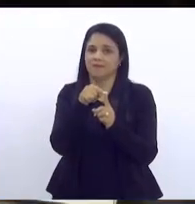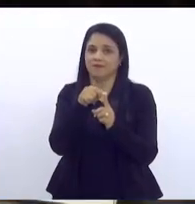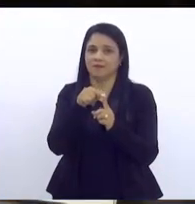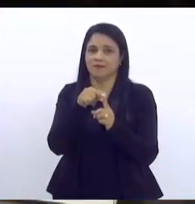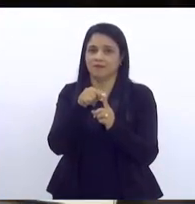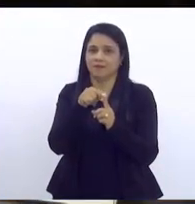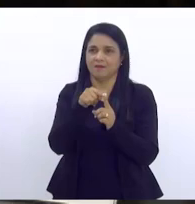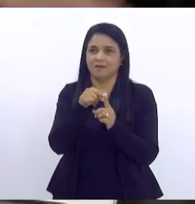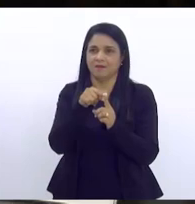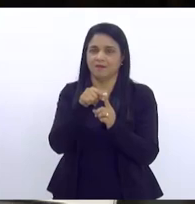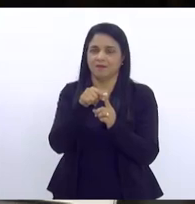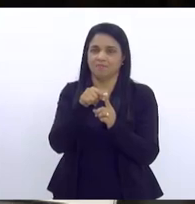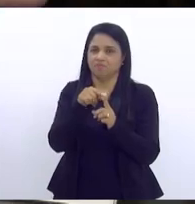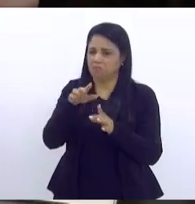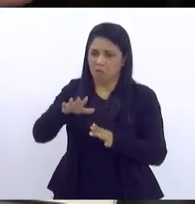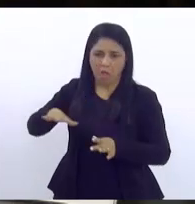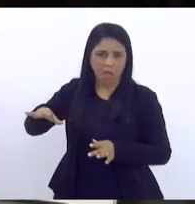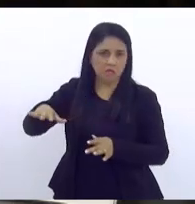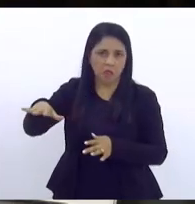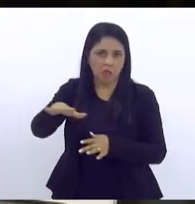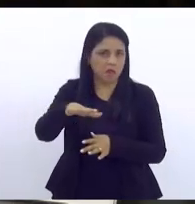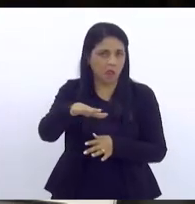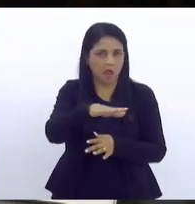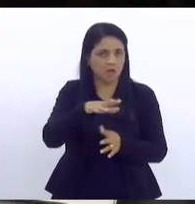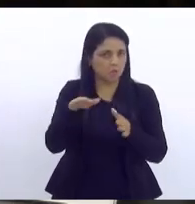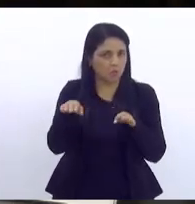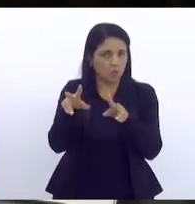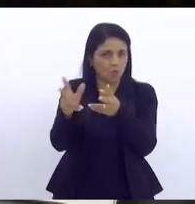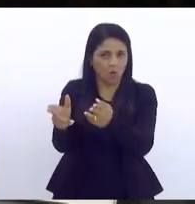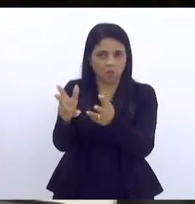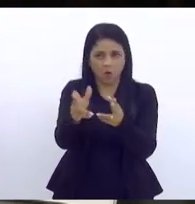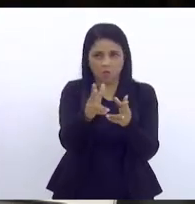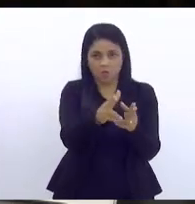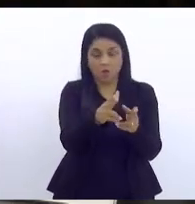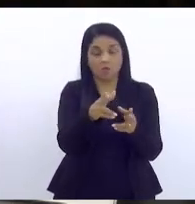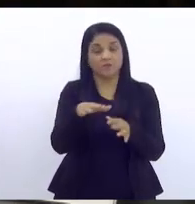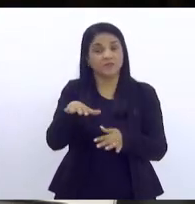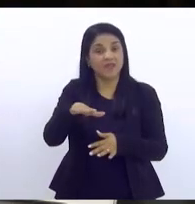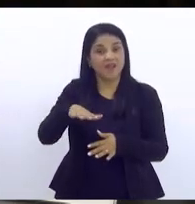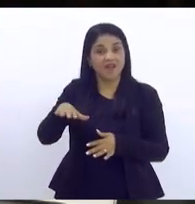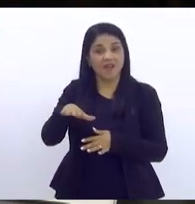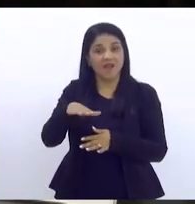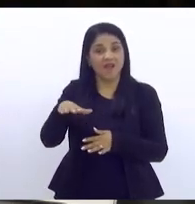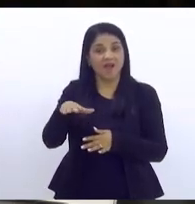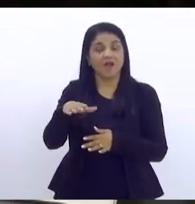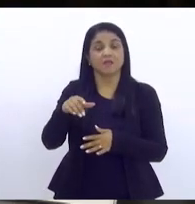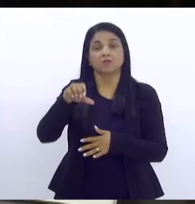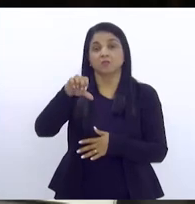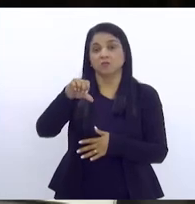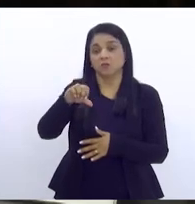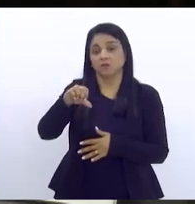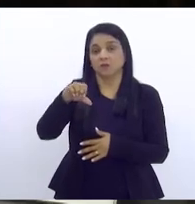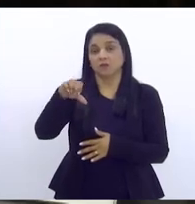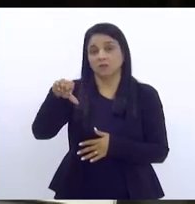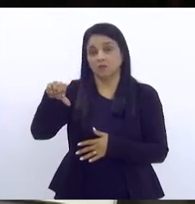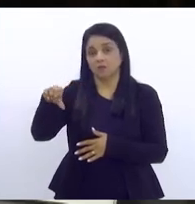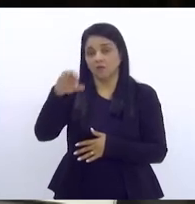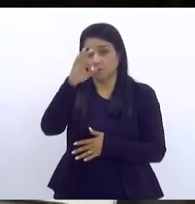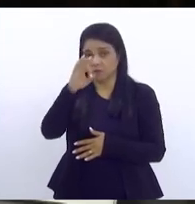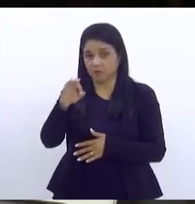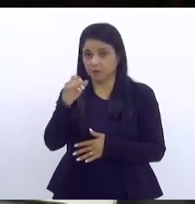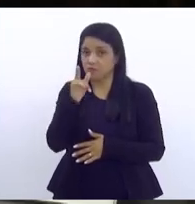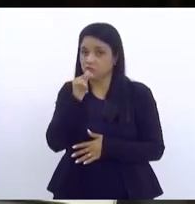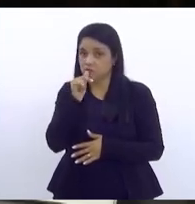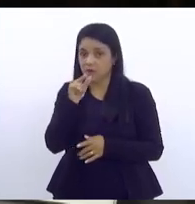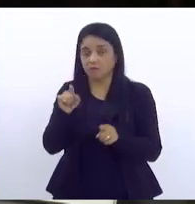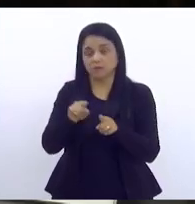qualquer outra área da Cidade entendeu então é é na área formal é 99% de água e 90% de